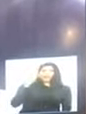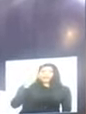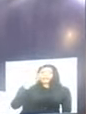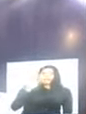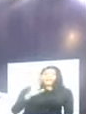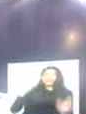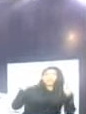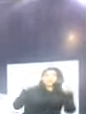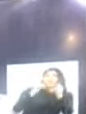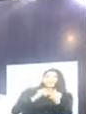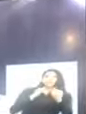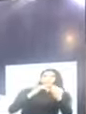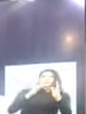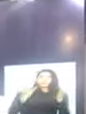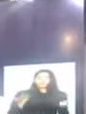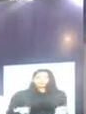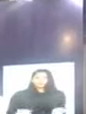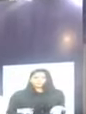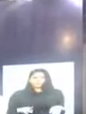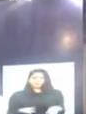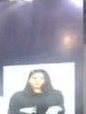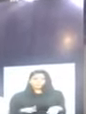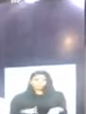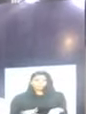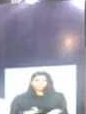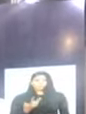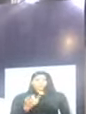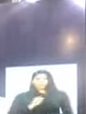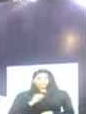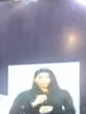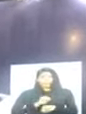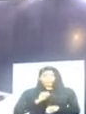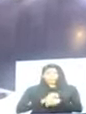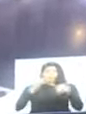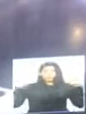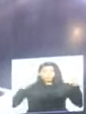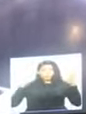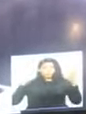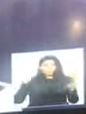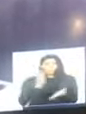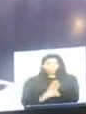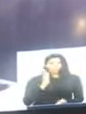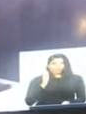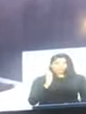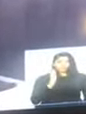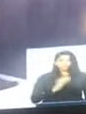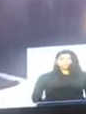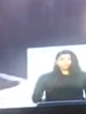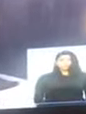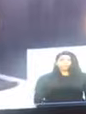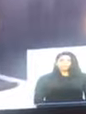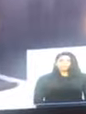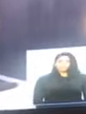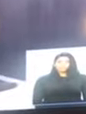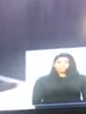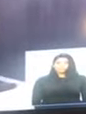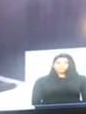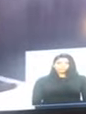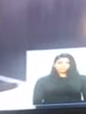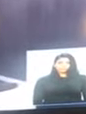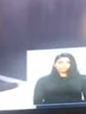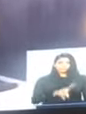chuvosa, porque não se começa uma obra dessa no período chuvoso. A entrada de Aquiraz, que